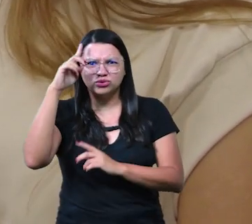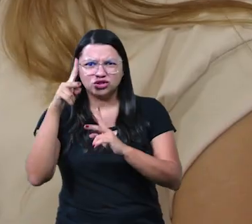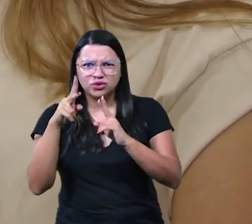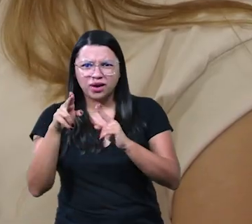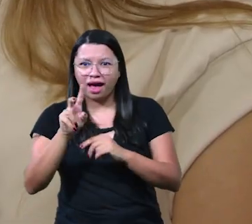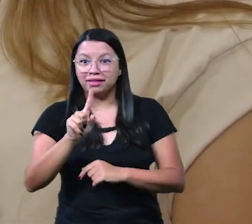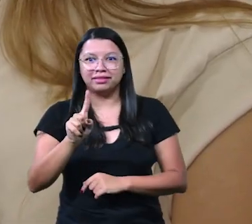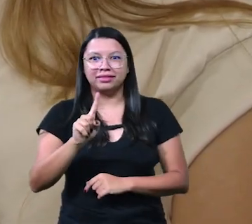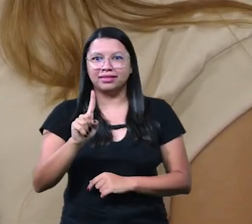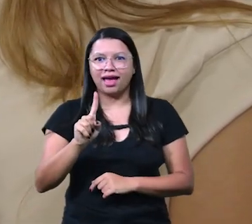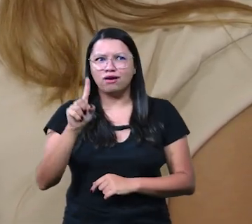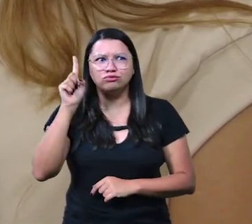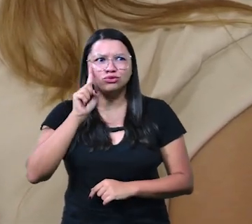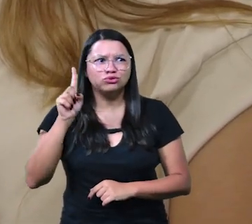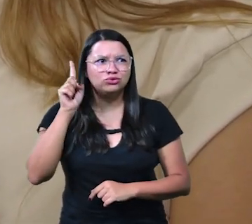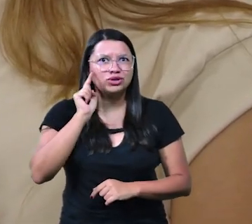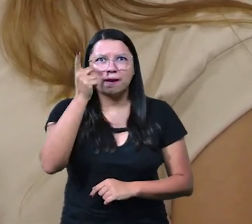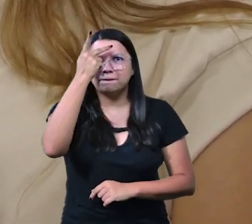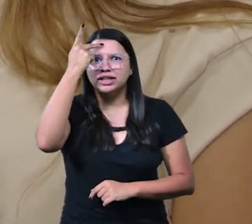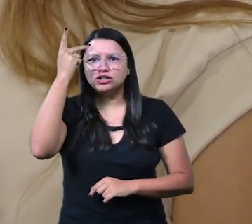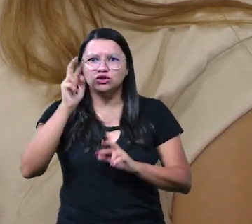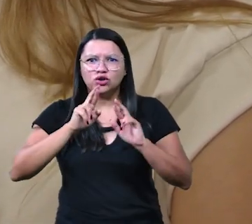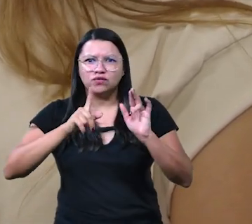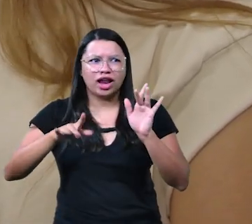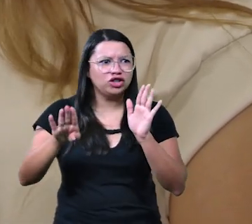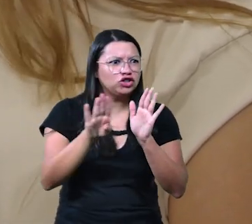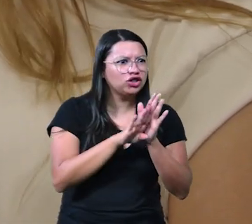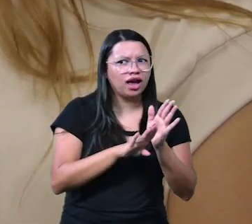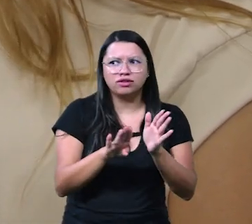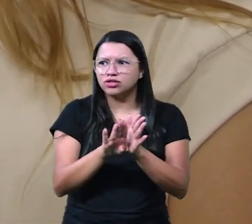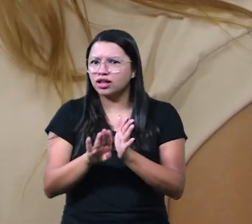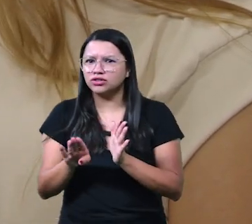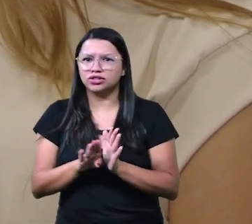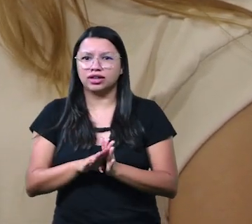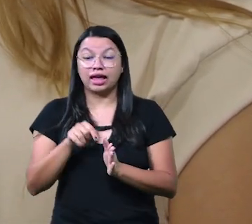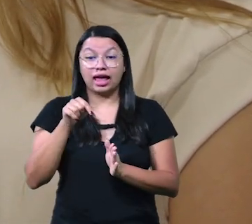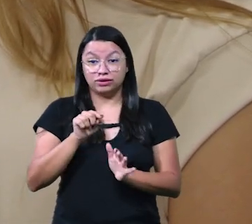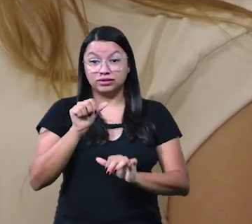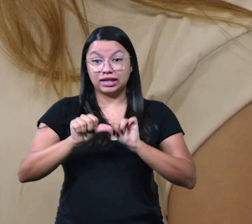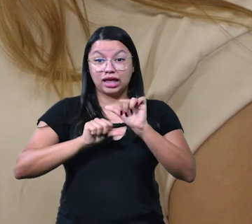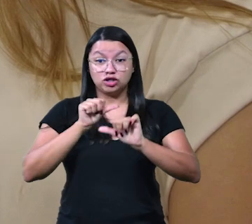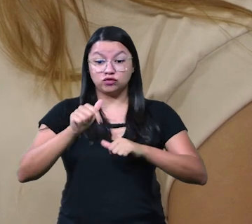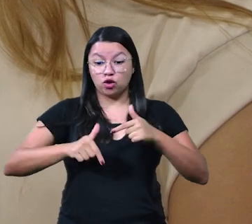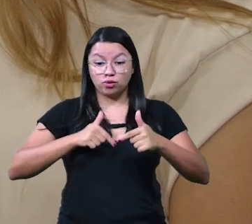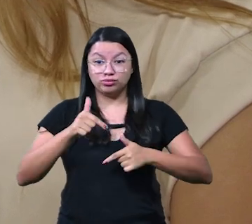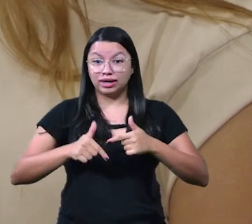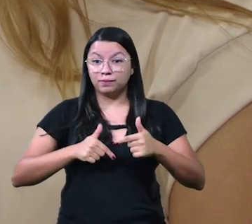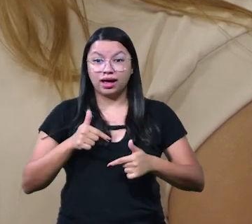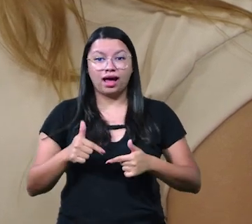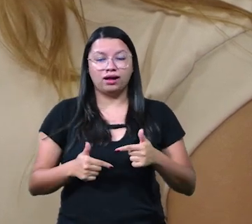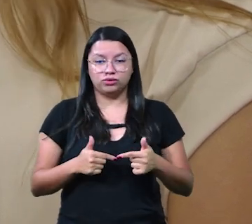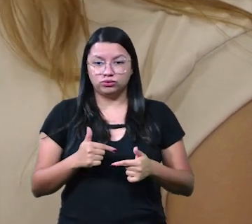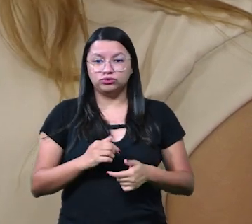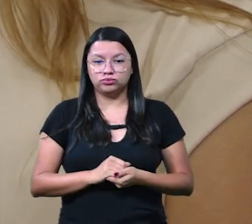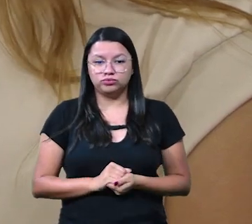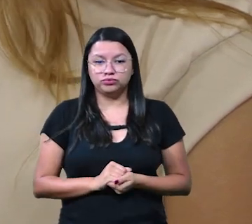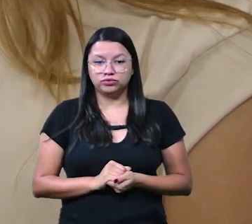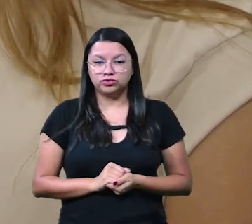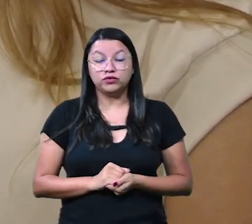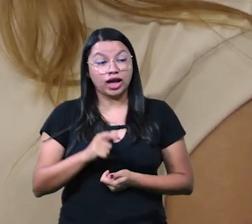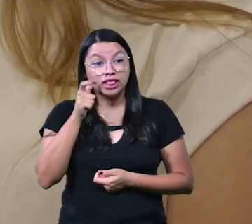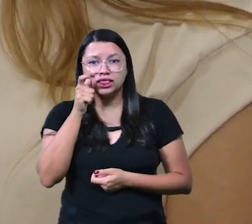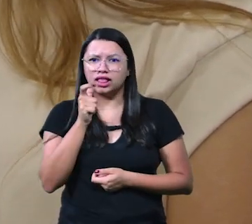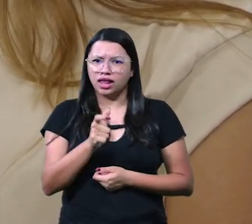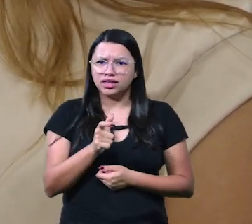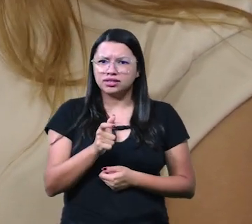dias a gente vai receber pessoas diferentes e isso faz com que o serviço fique muito dinâmico, né? Muito